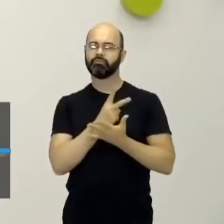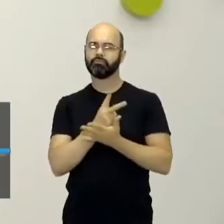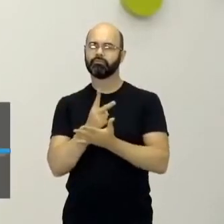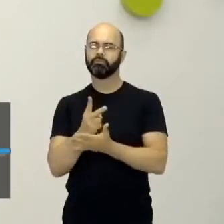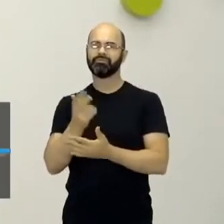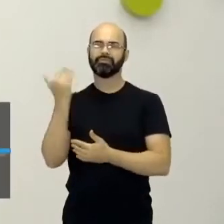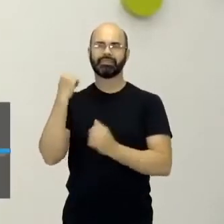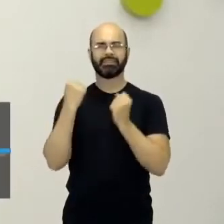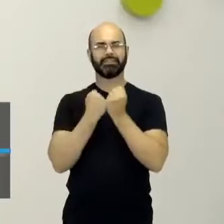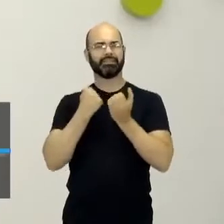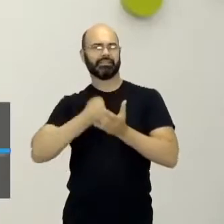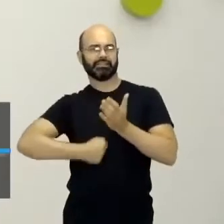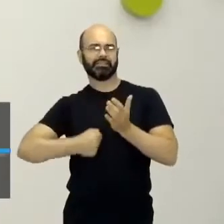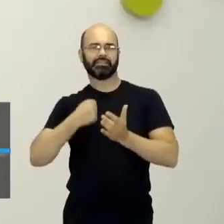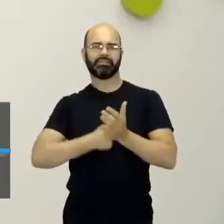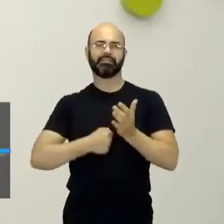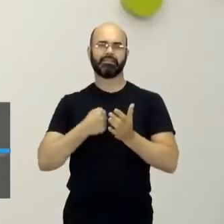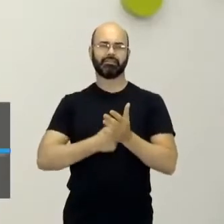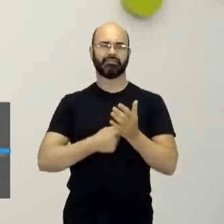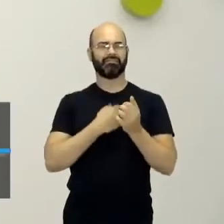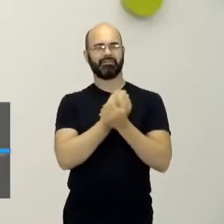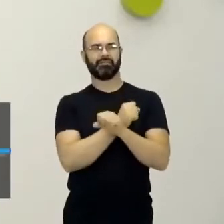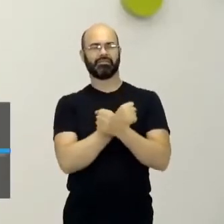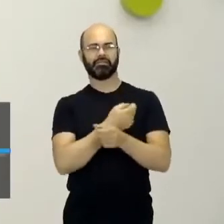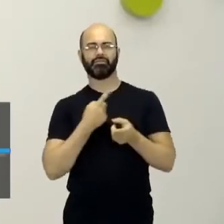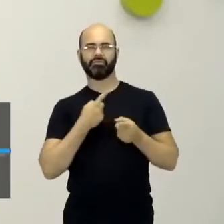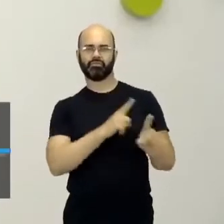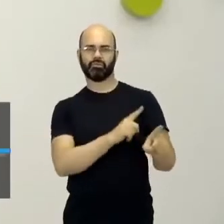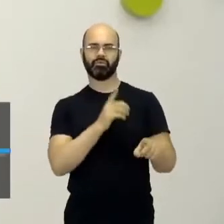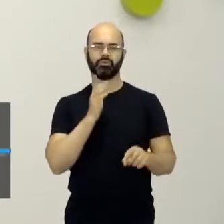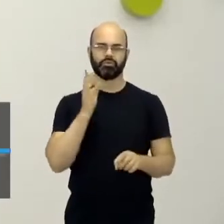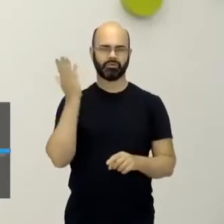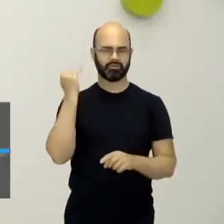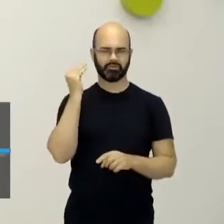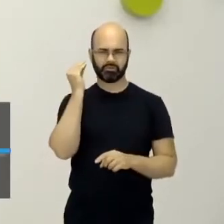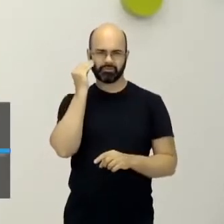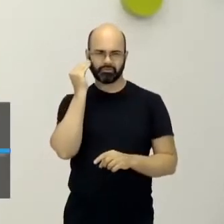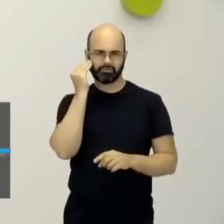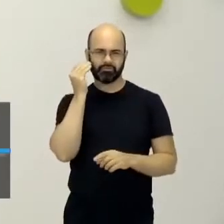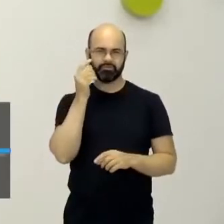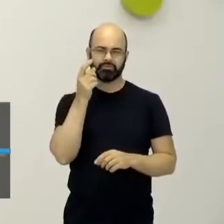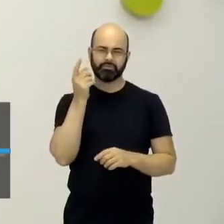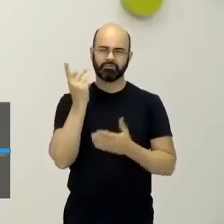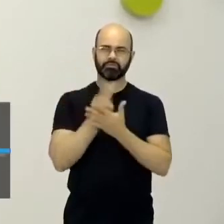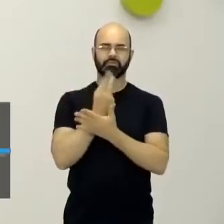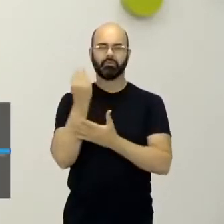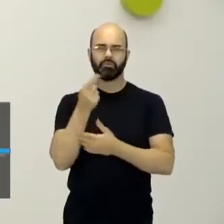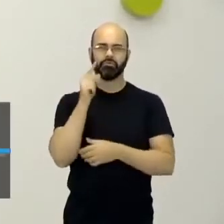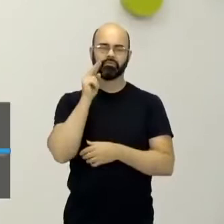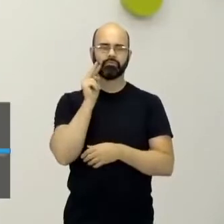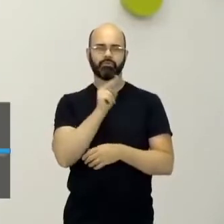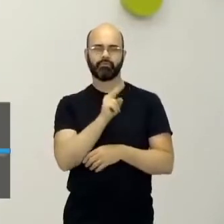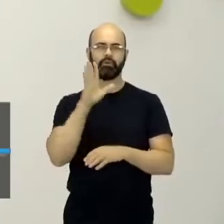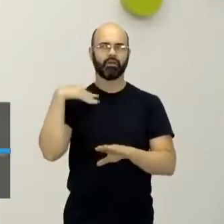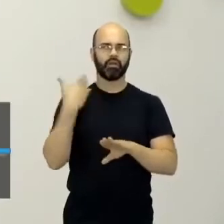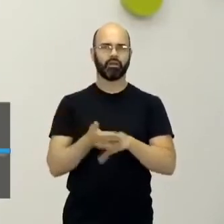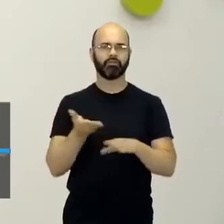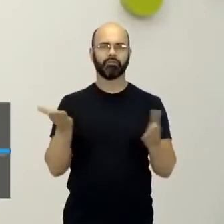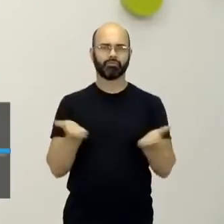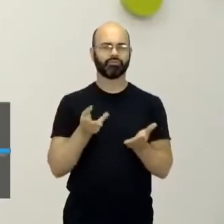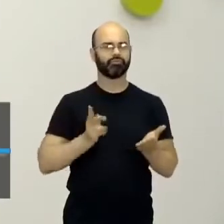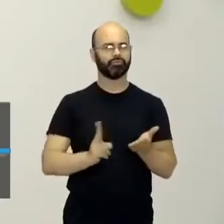de resistência contra a escravidão? Porque nós já sabemos aí, várias aulas, né? Educação